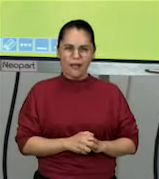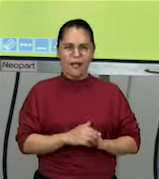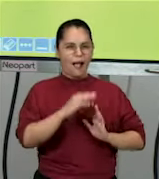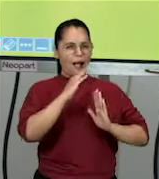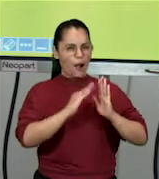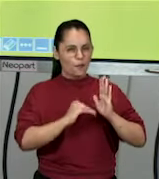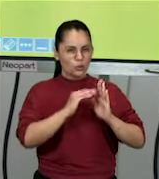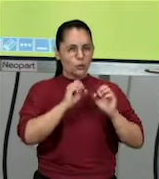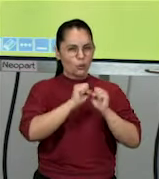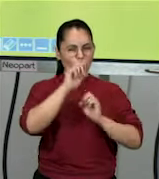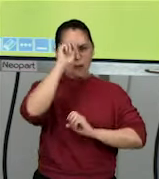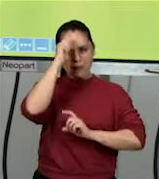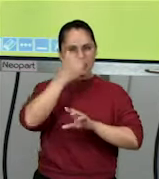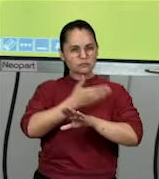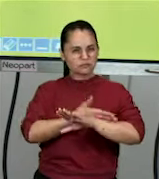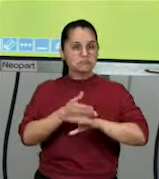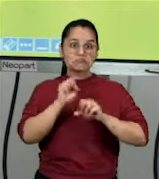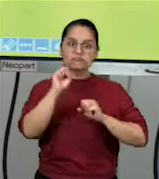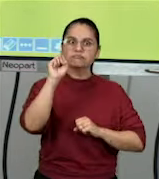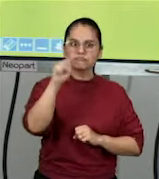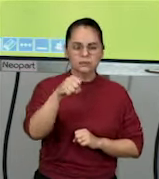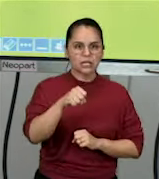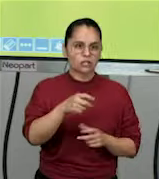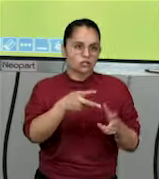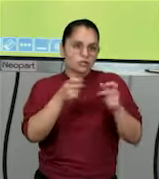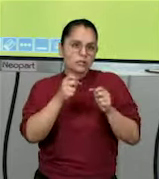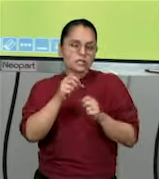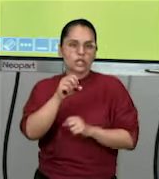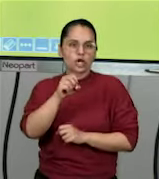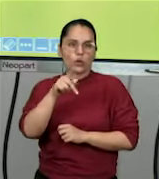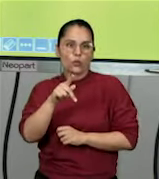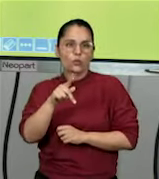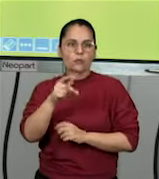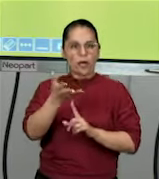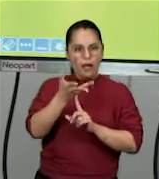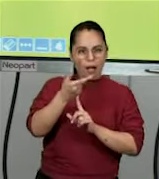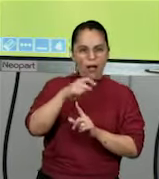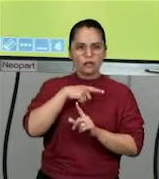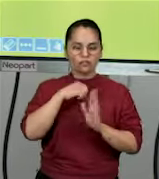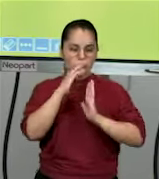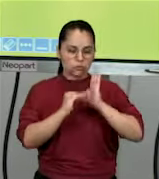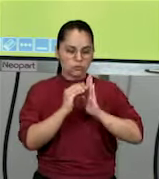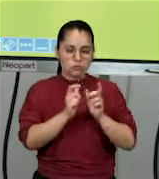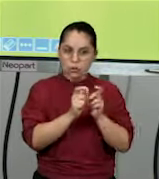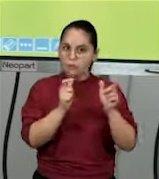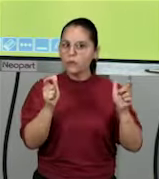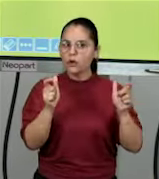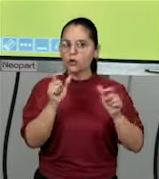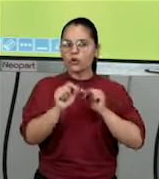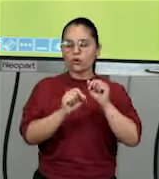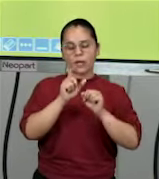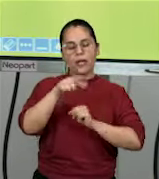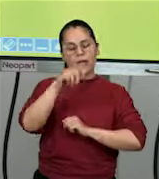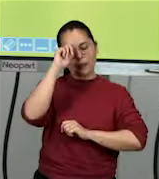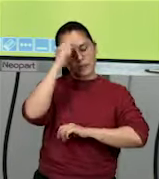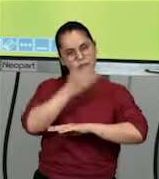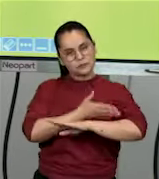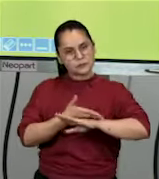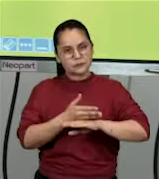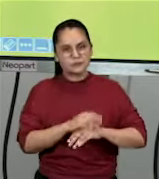ela pode ser em preto e branco? Claro que sim. A gente vai perceber que a op art trabalhava com pinturas e, em sua maioria, as pinturas eram pretas e